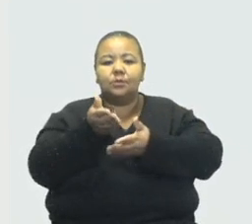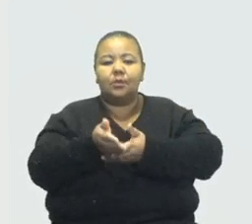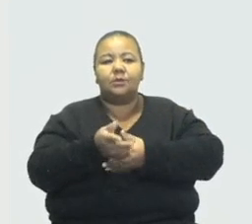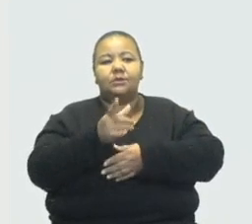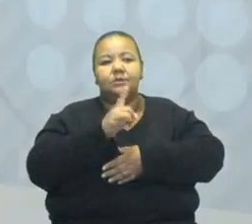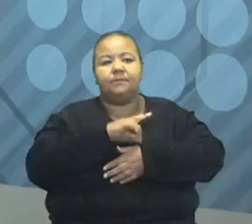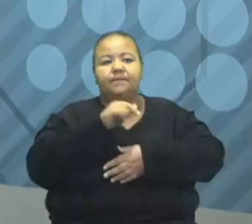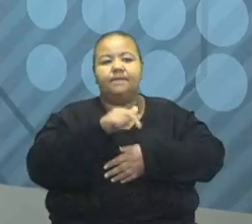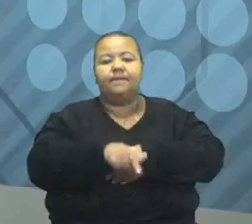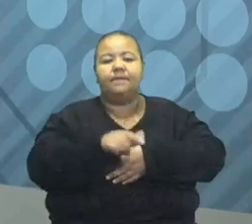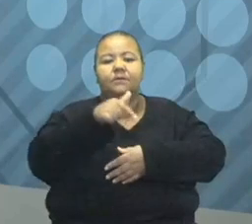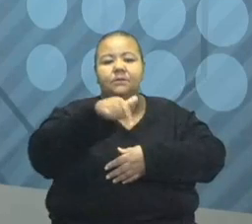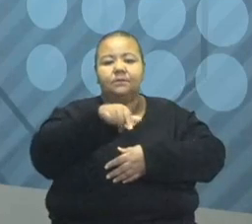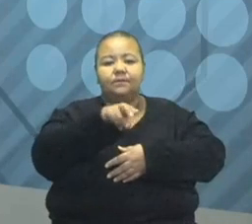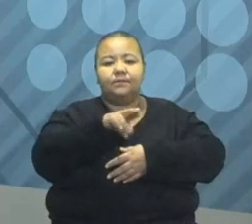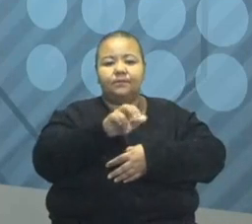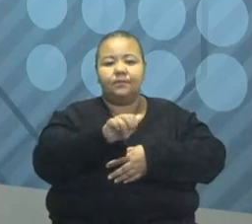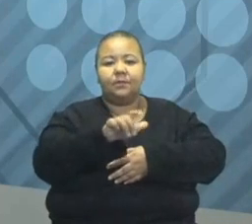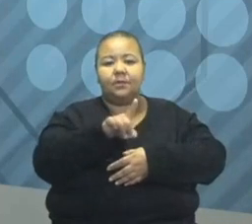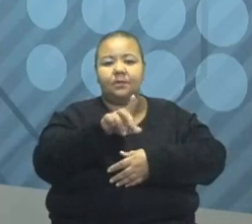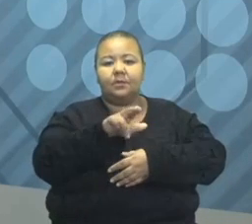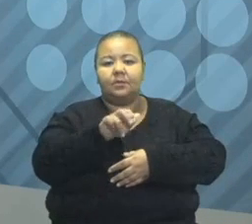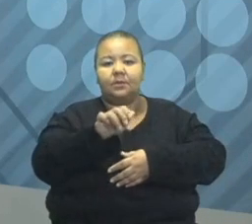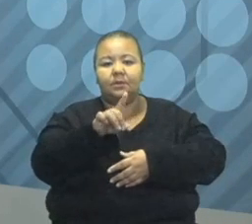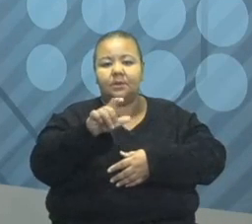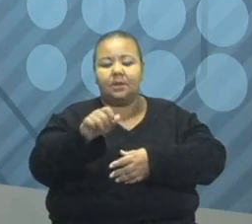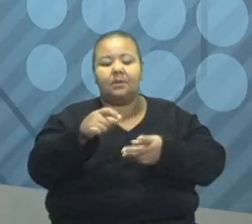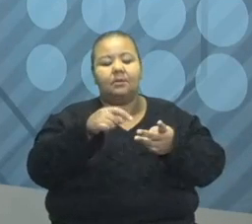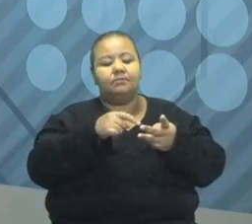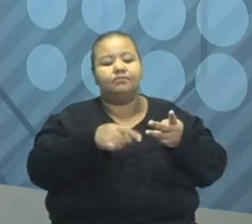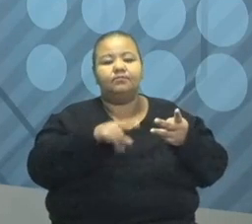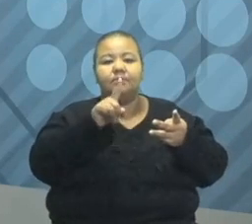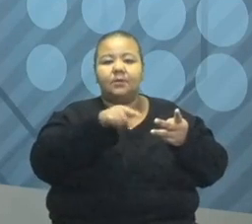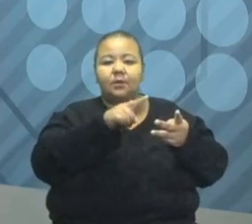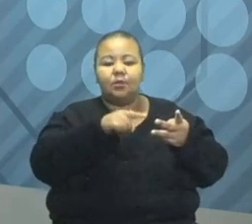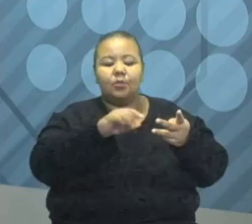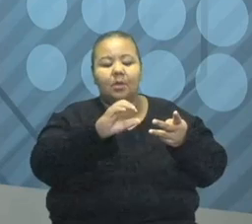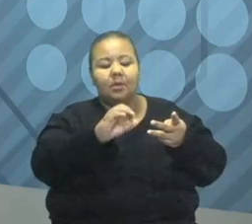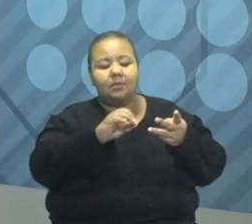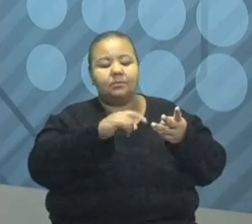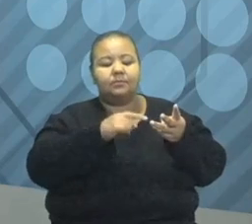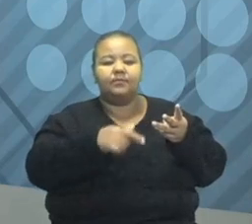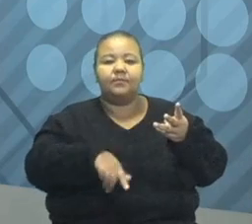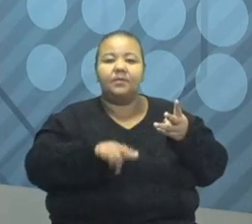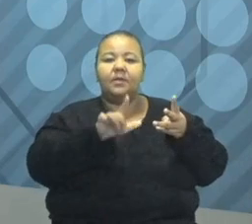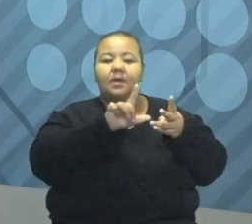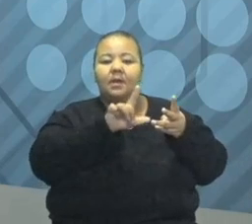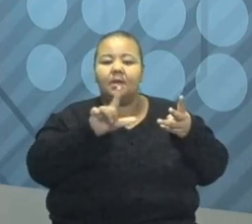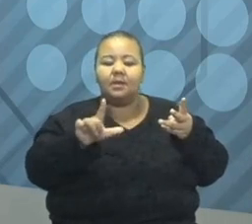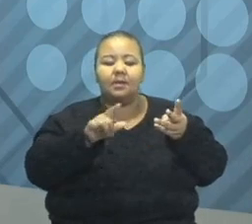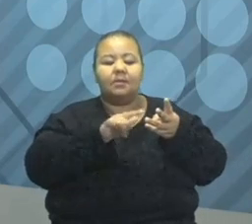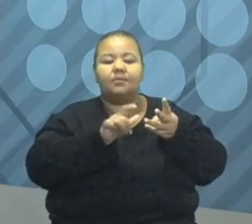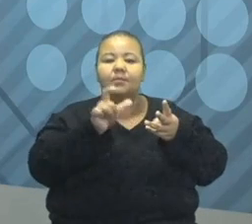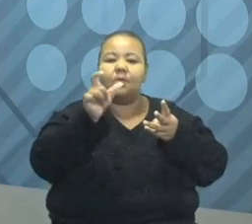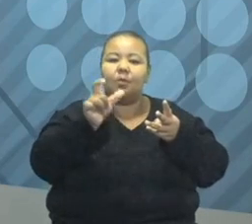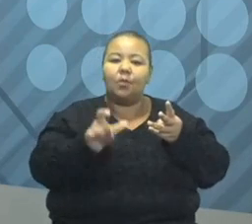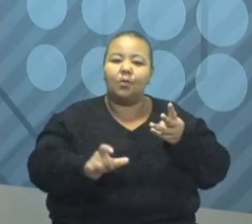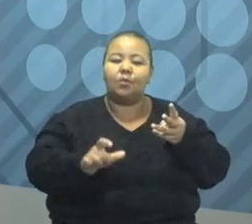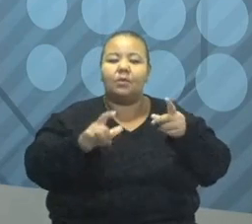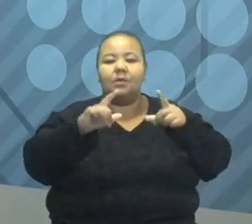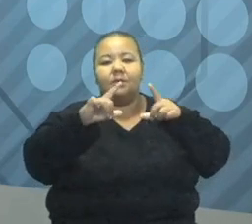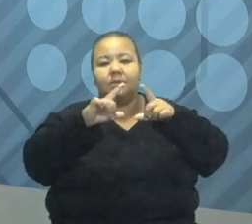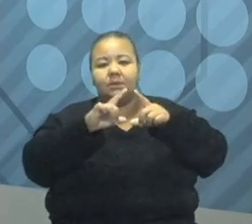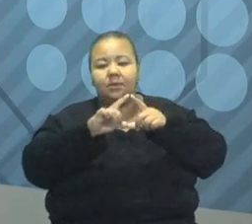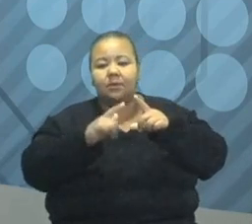Trouxe a matriz quadrada, a matriz nula, a matriz linha, coluna,